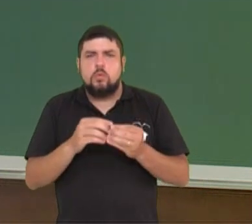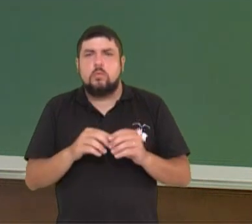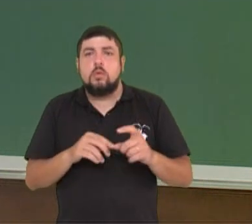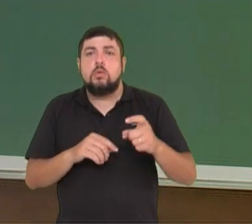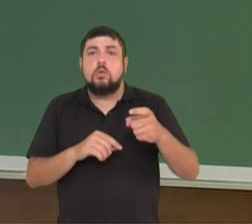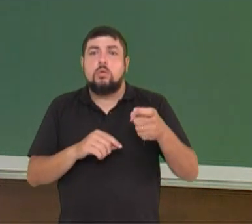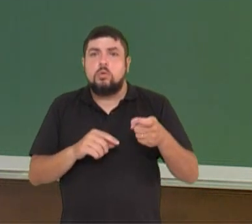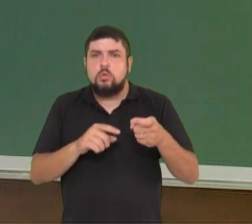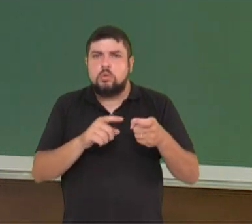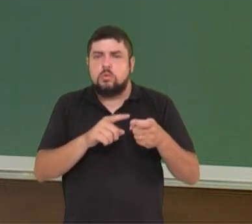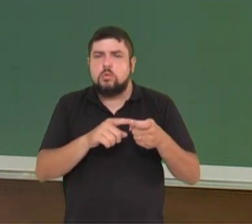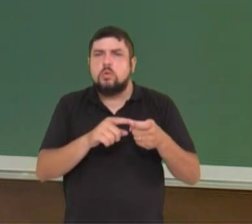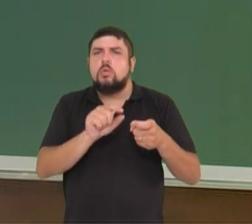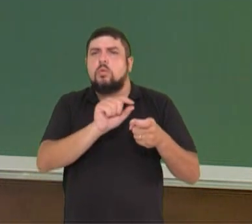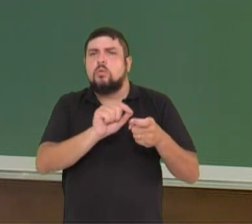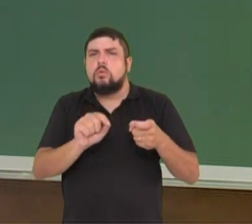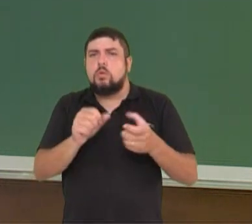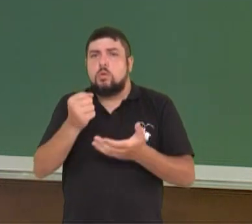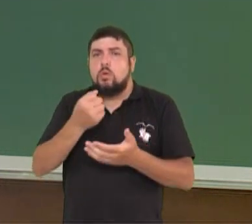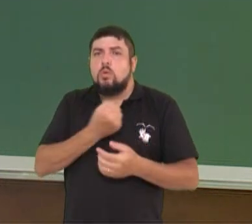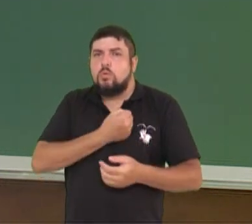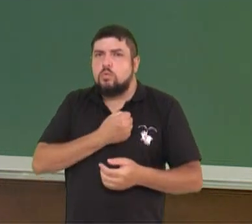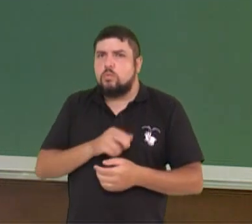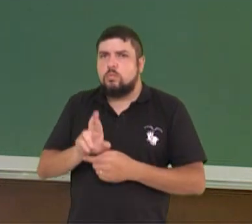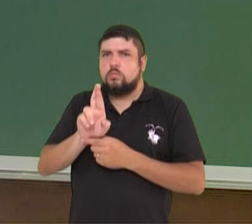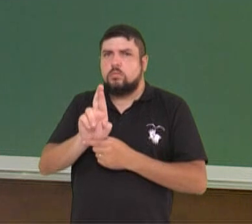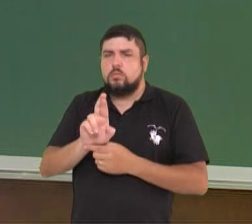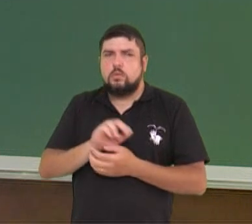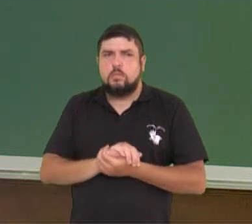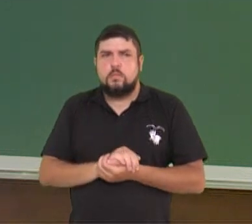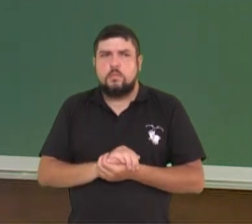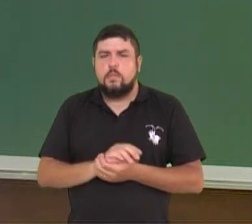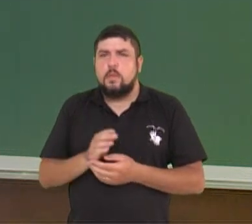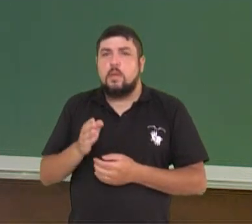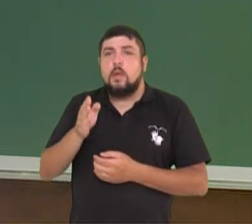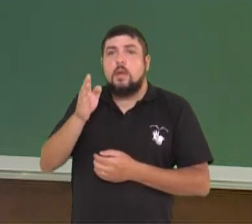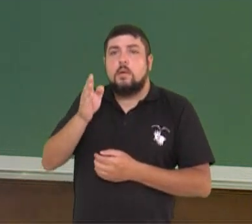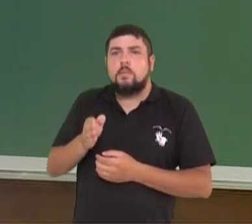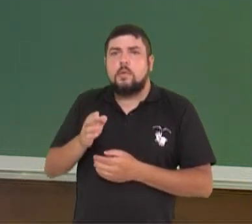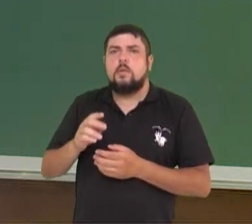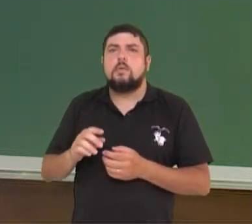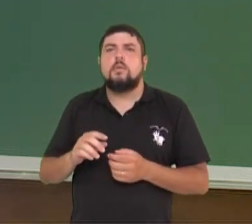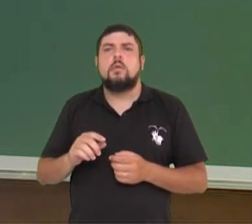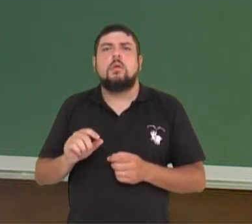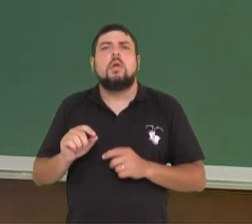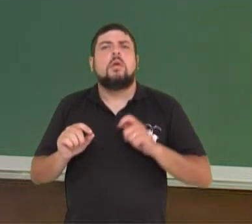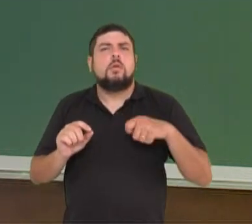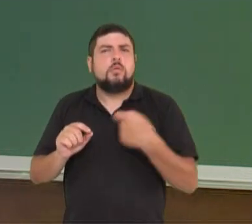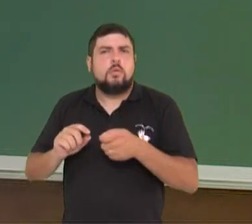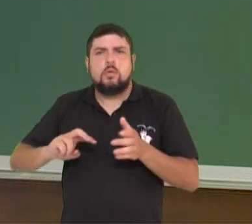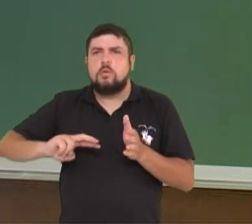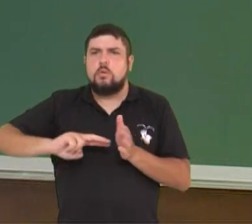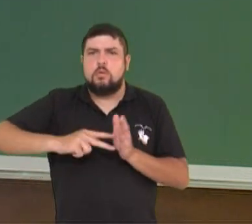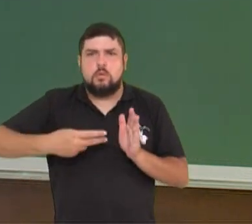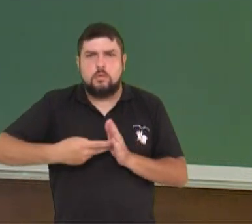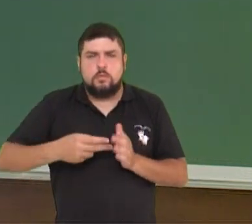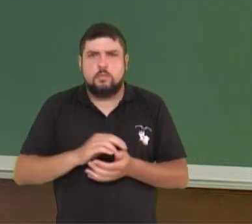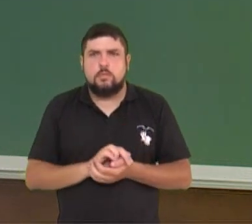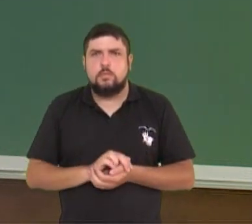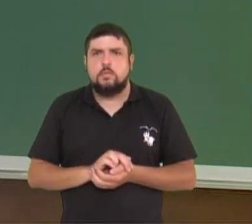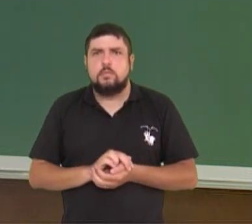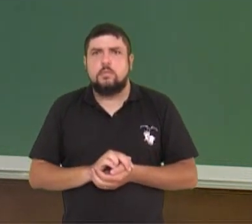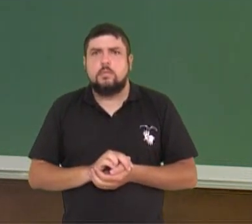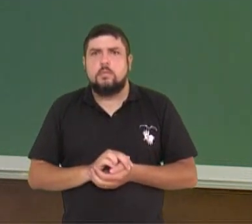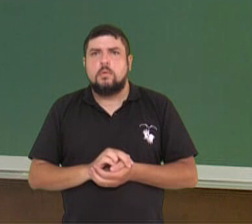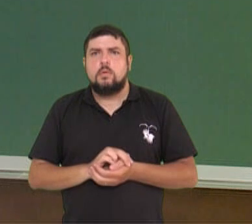Que são números reais, pertencem aos reais. Essa barra significa tal que, de modo que, de forma que, é uma preposição, tá? Então,